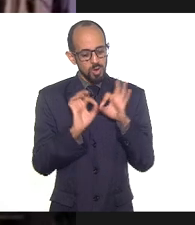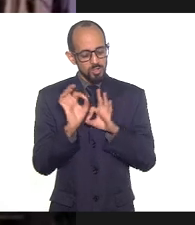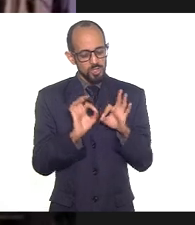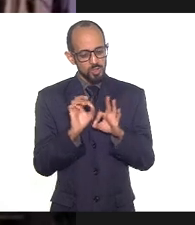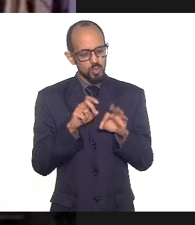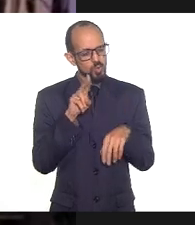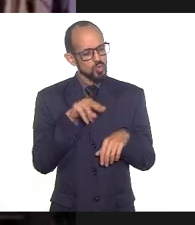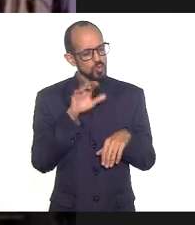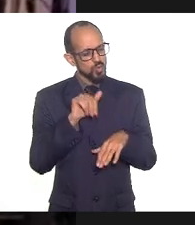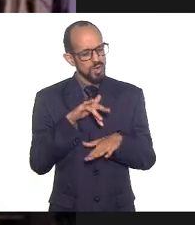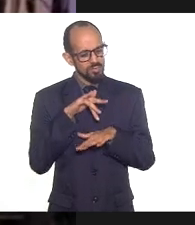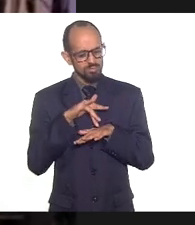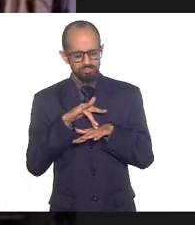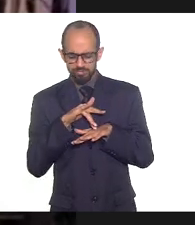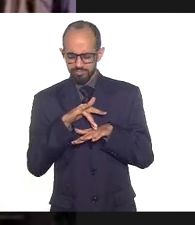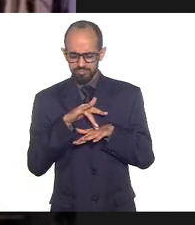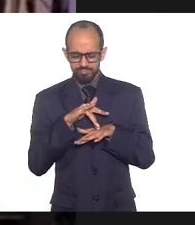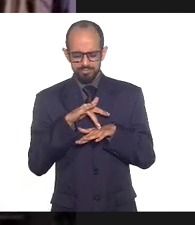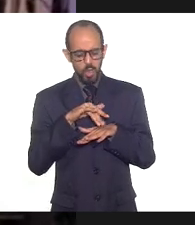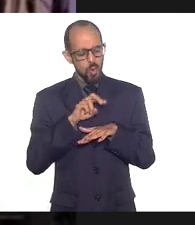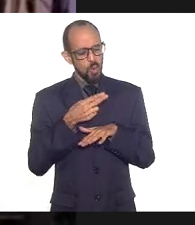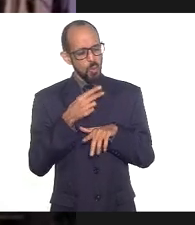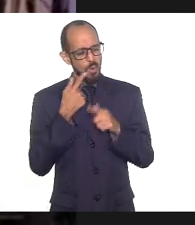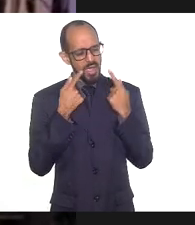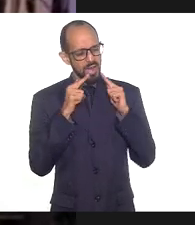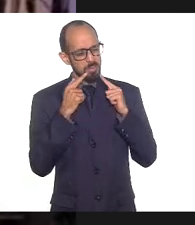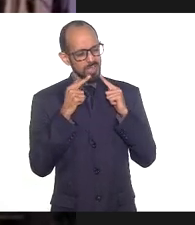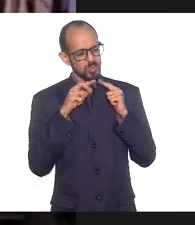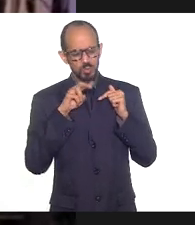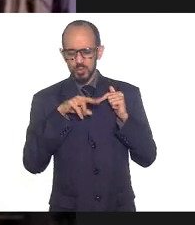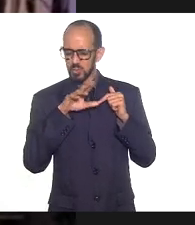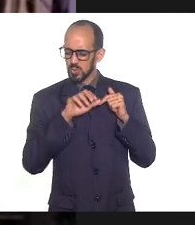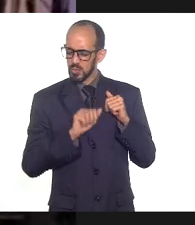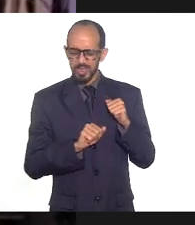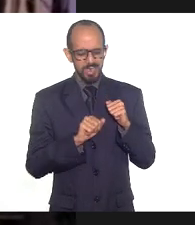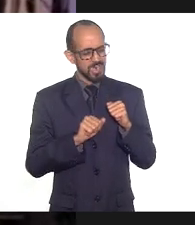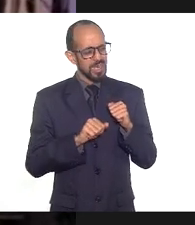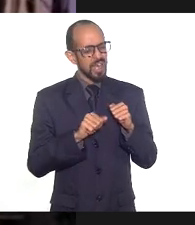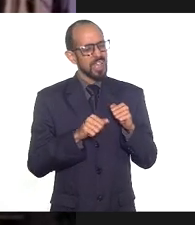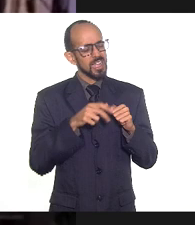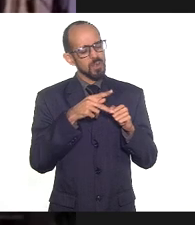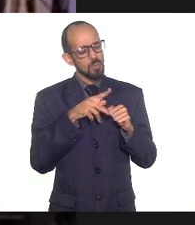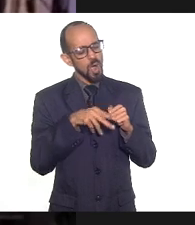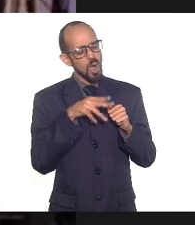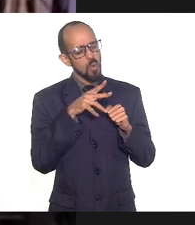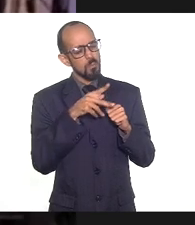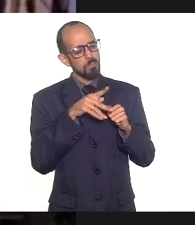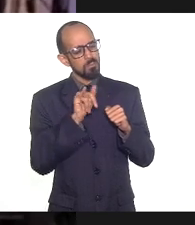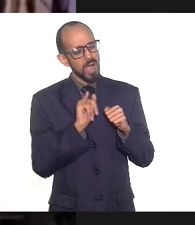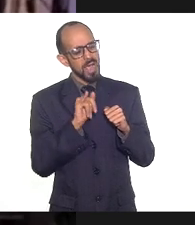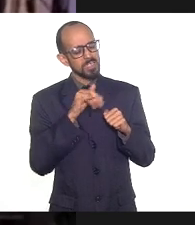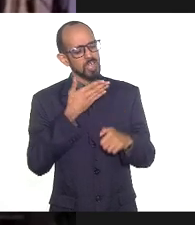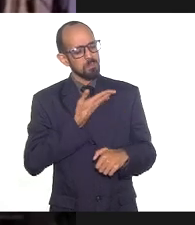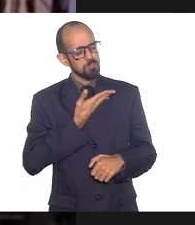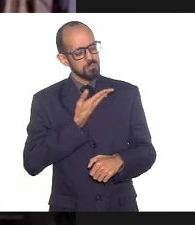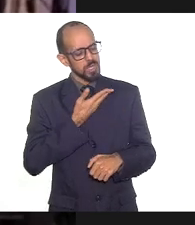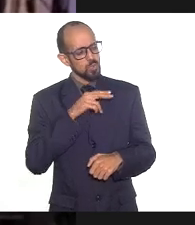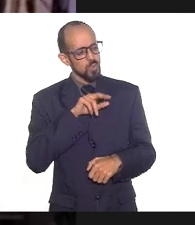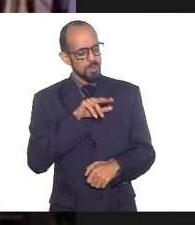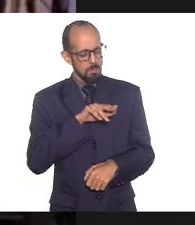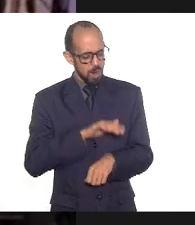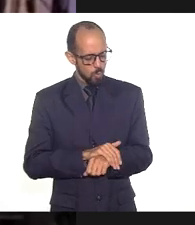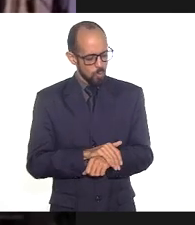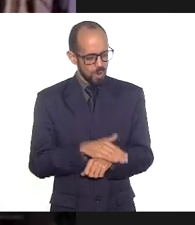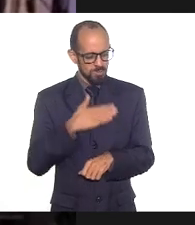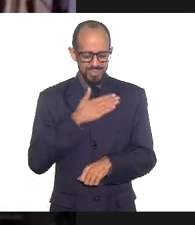fui constrangida sem criticada muito pelo contrário uma corrida de pai de amigo de irmão é uma